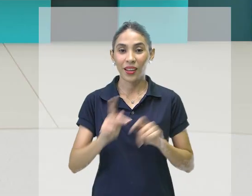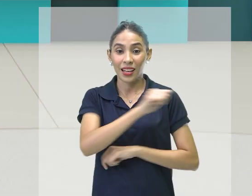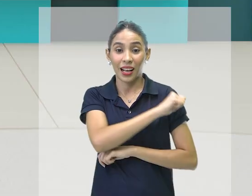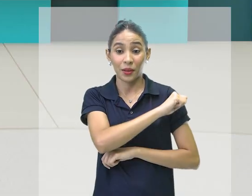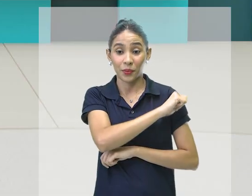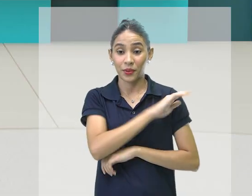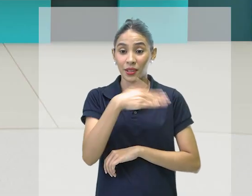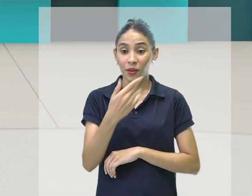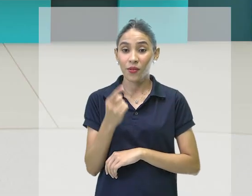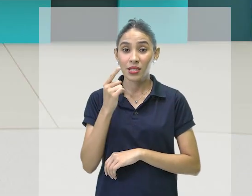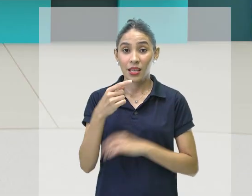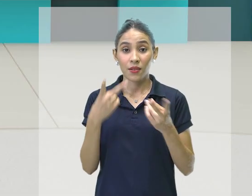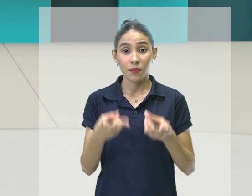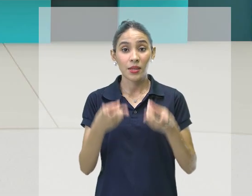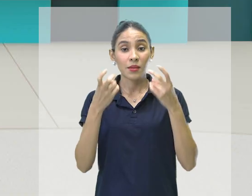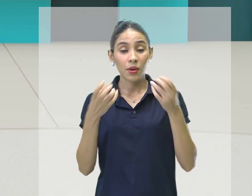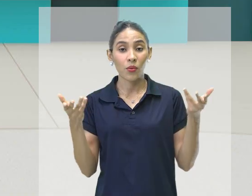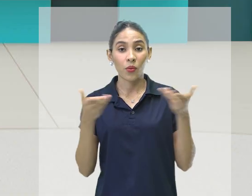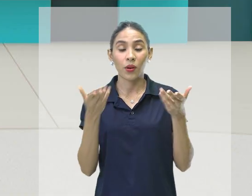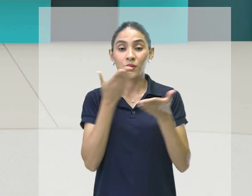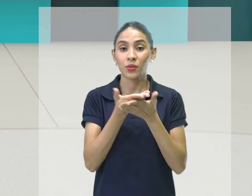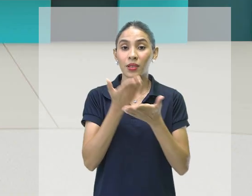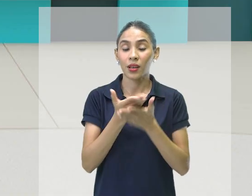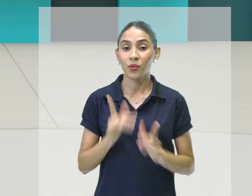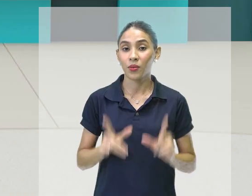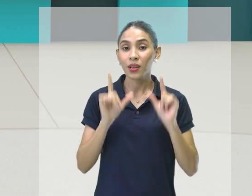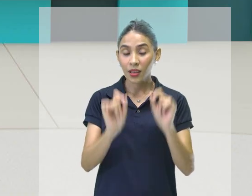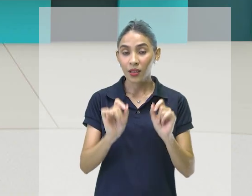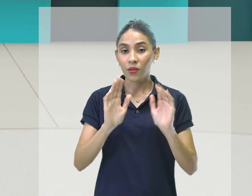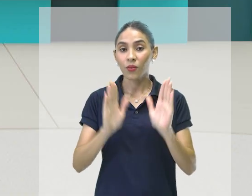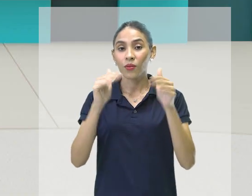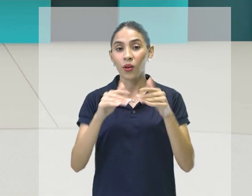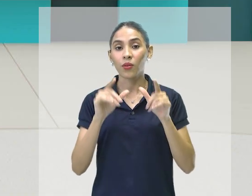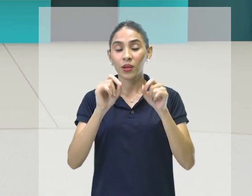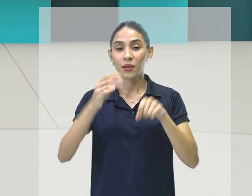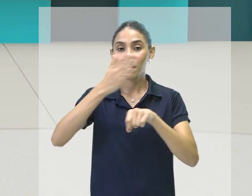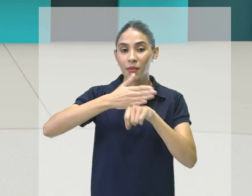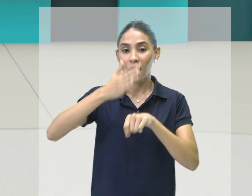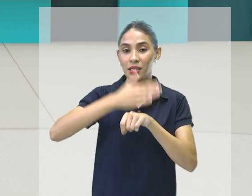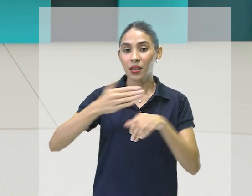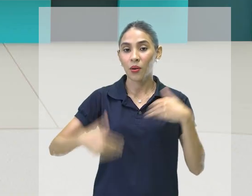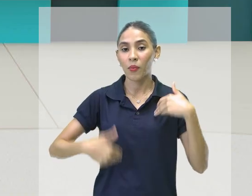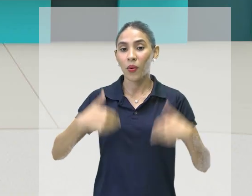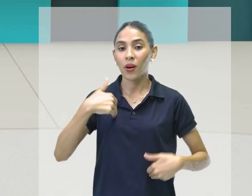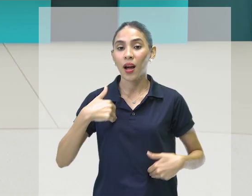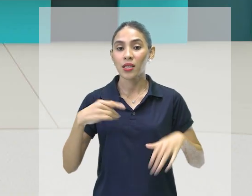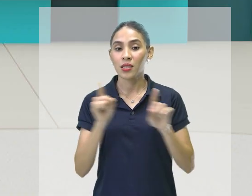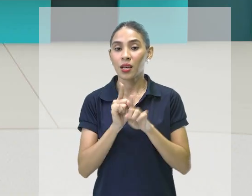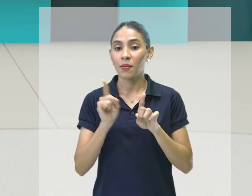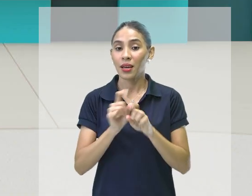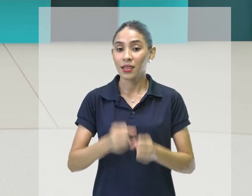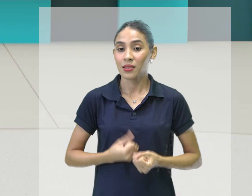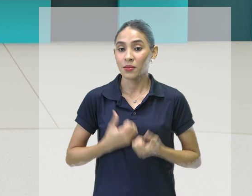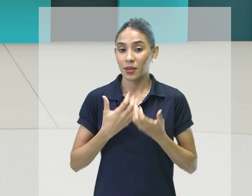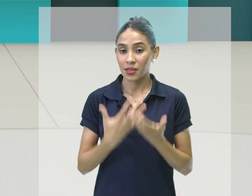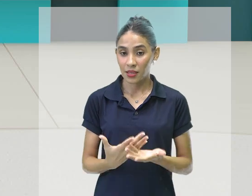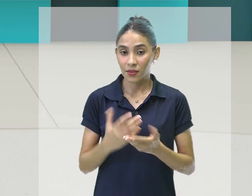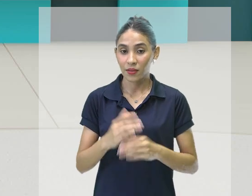Muito bem, alunos, como vocês viram, nós iremos falar a respeito das práticas corporais